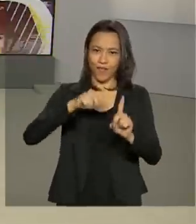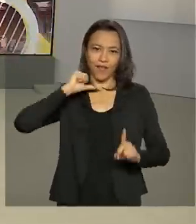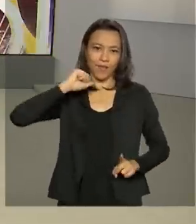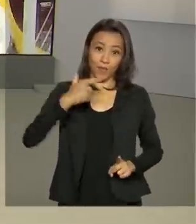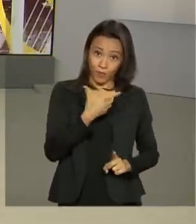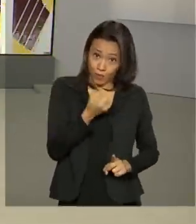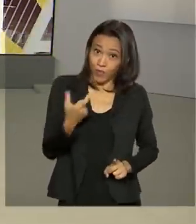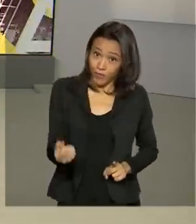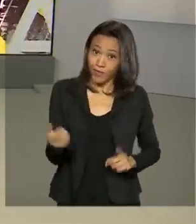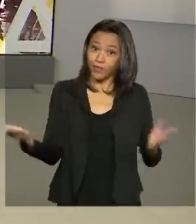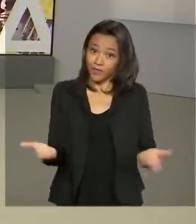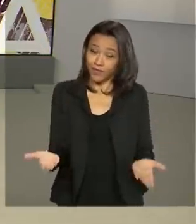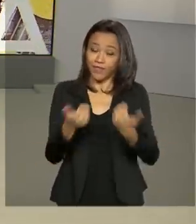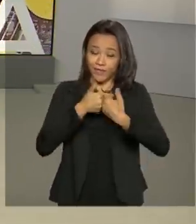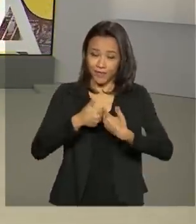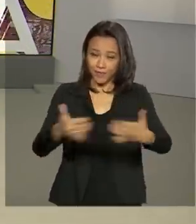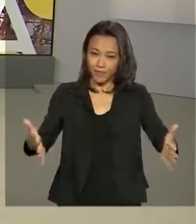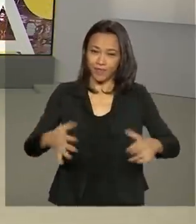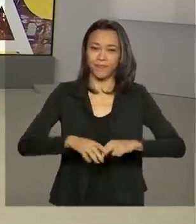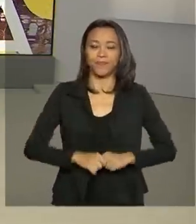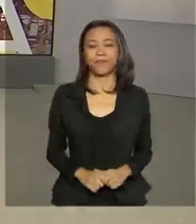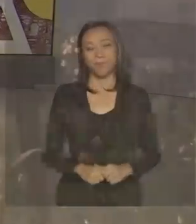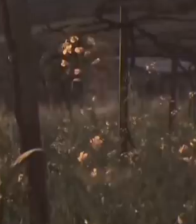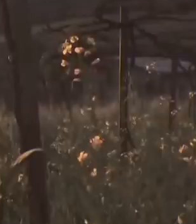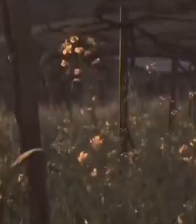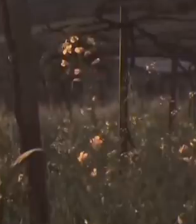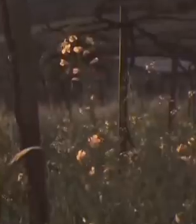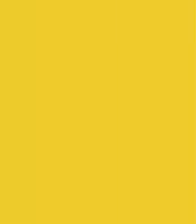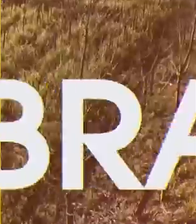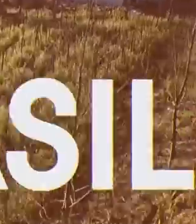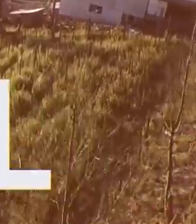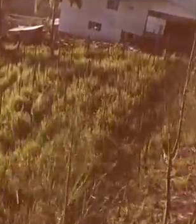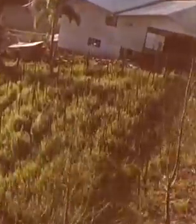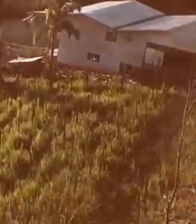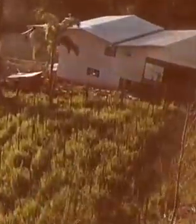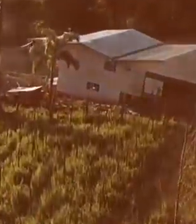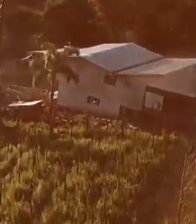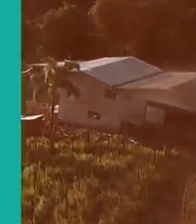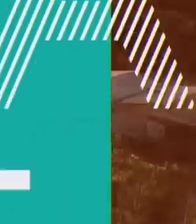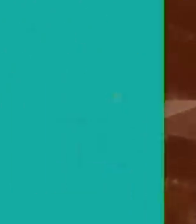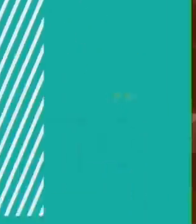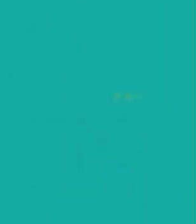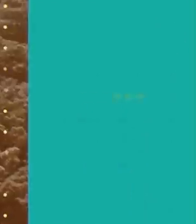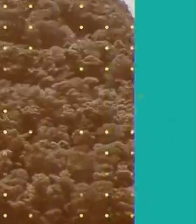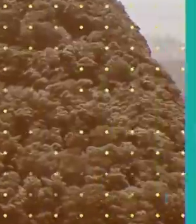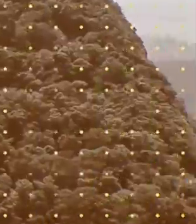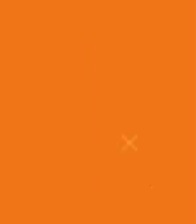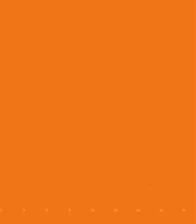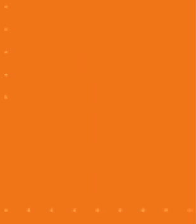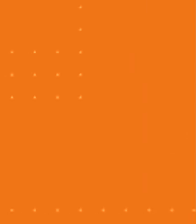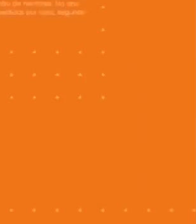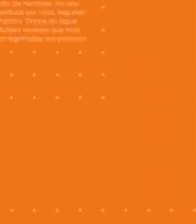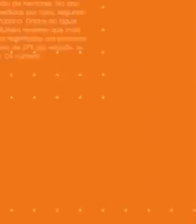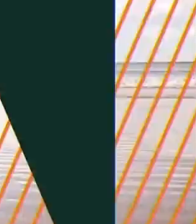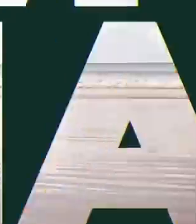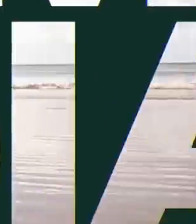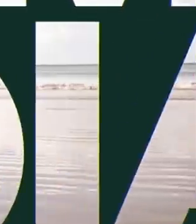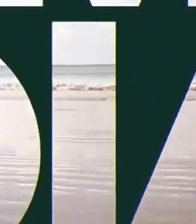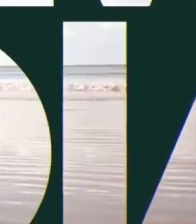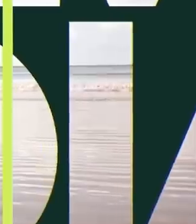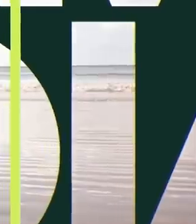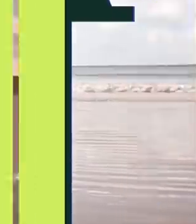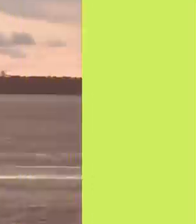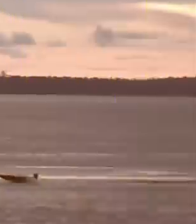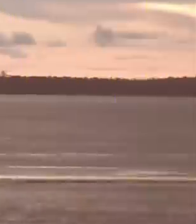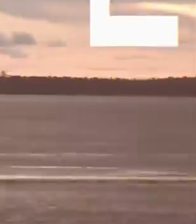de 2020 o brasil em dia começa agora e e aí